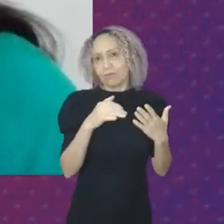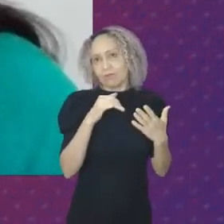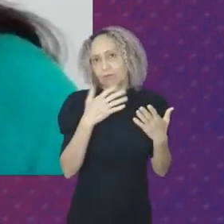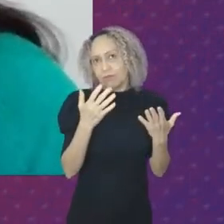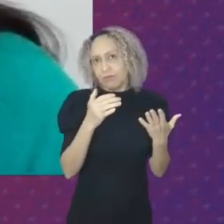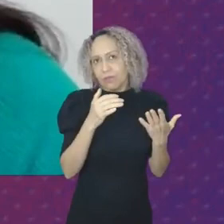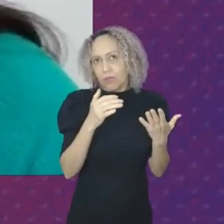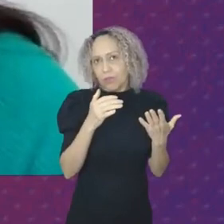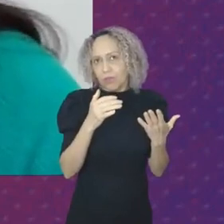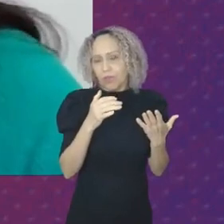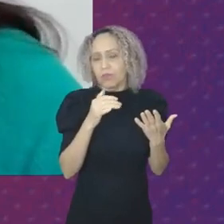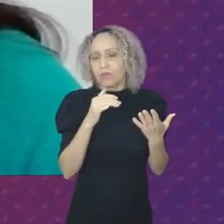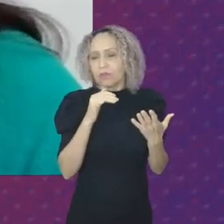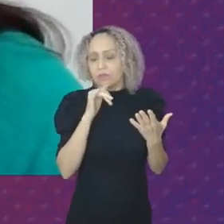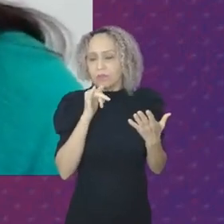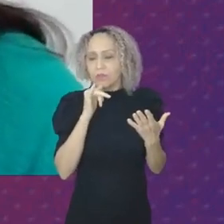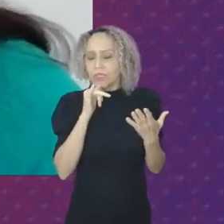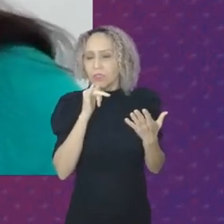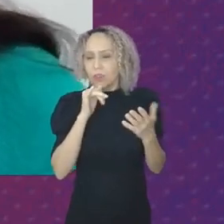públicos